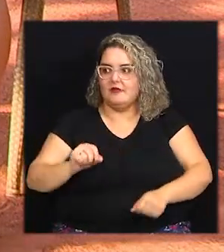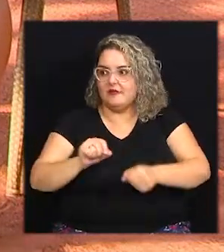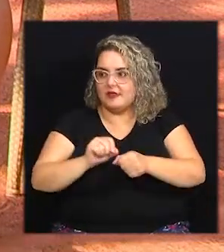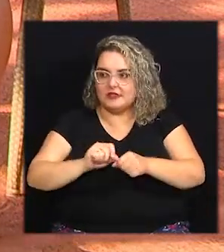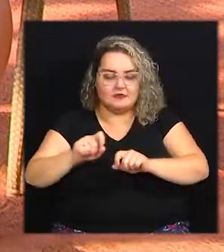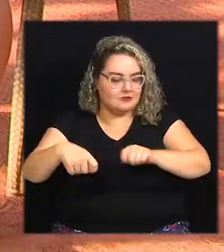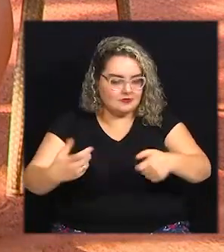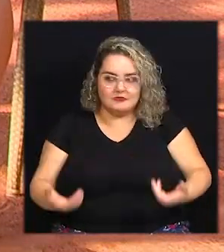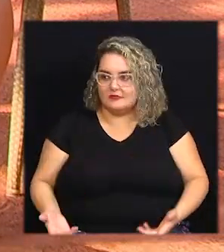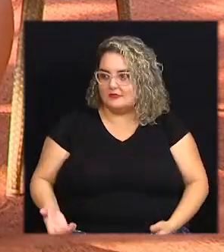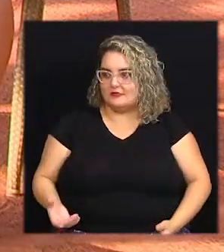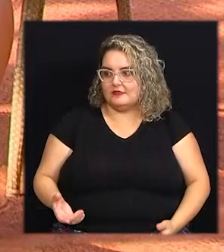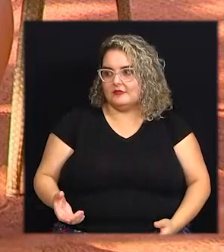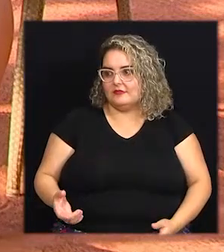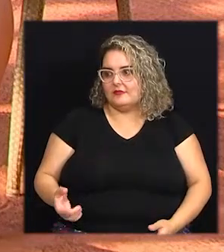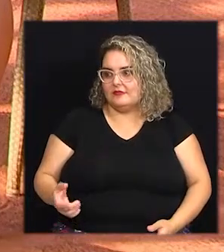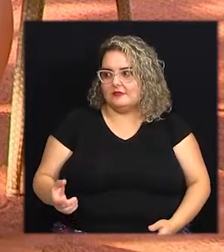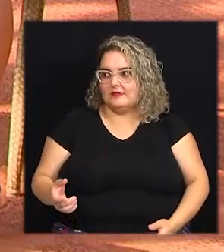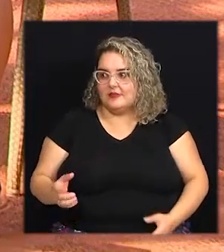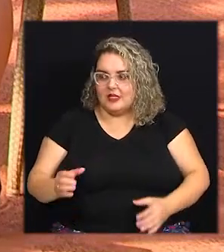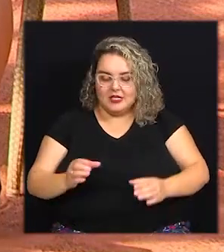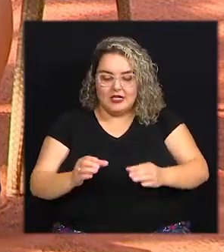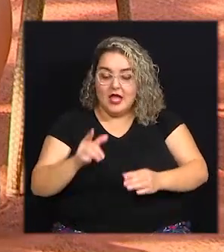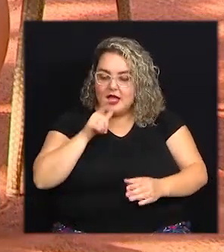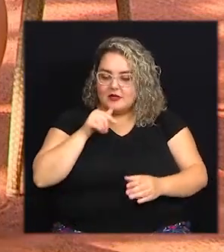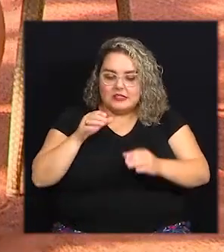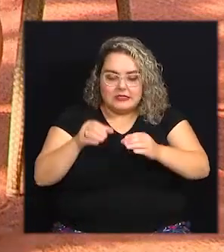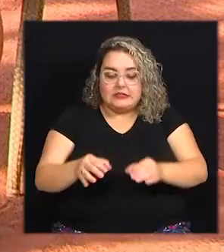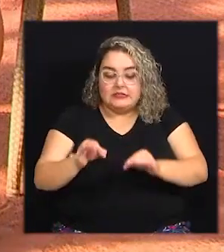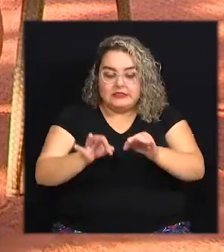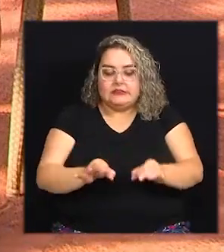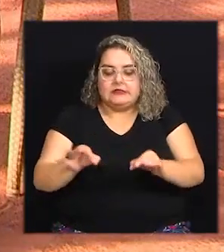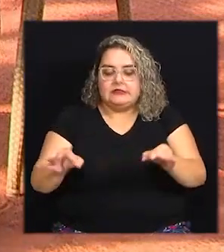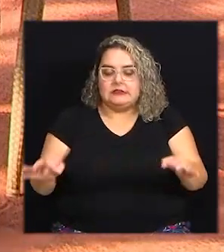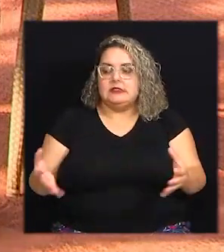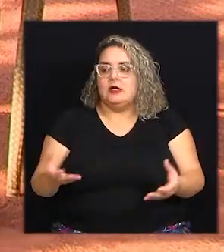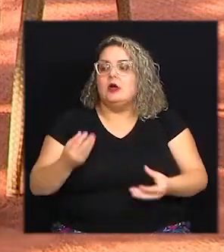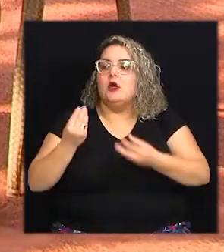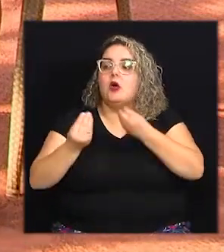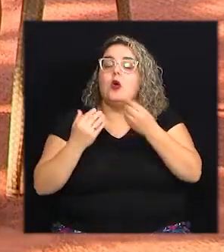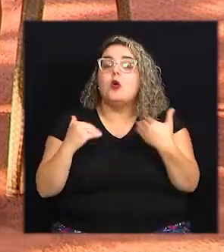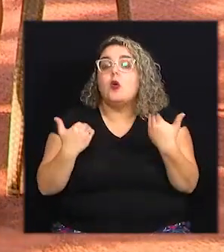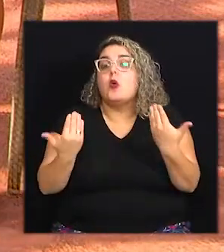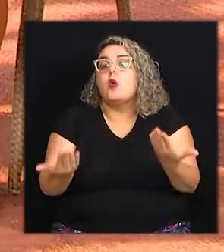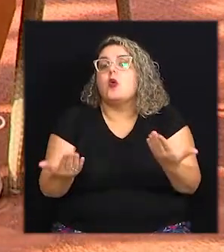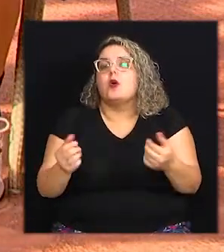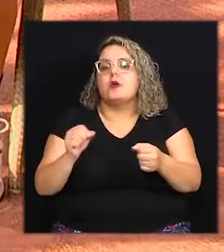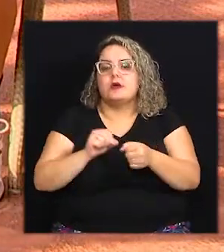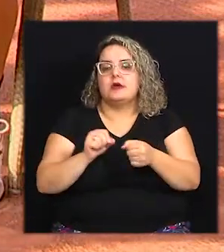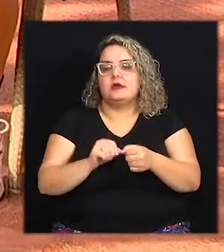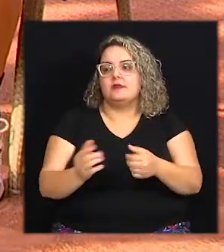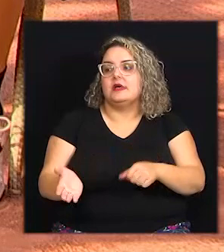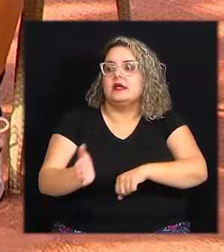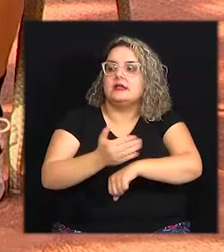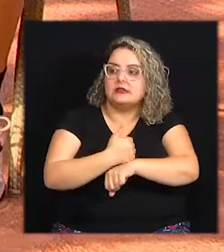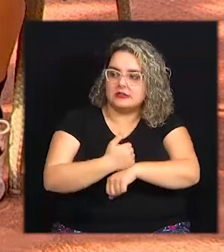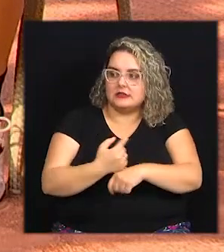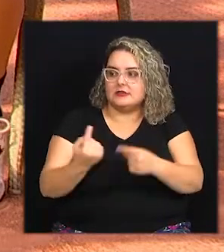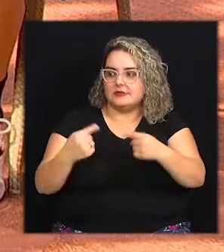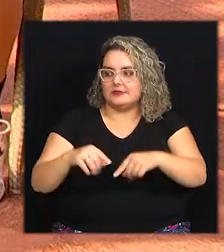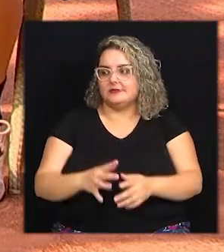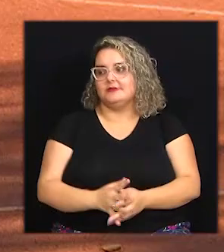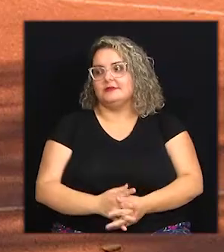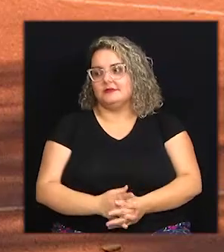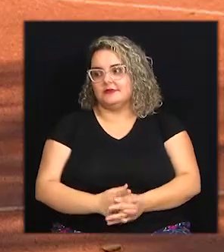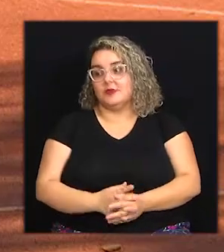algum sinal, deixa a água que nem o Rafael Nadal na posição certinha, tudo tem que estar certinho. Qual que é o que você faz antes